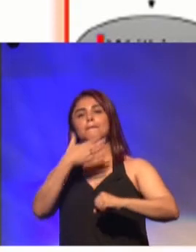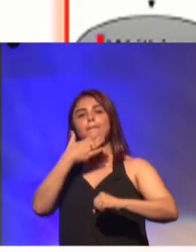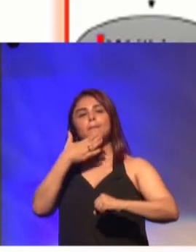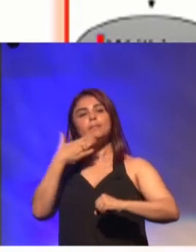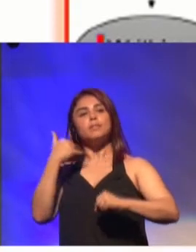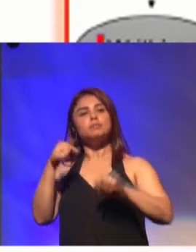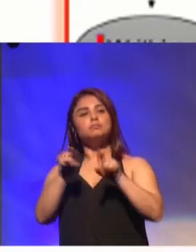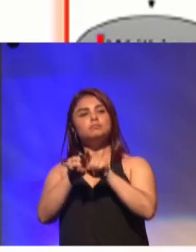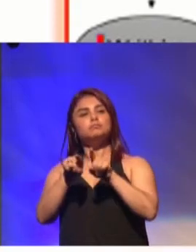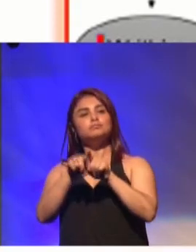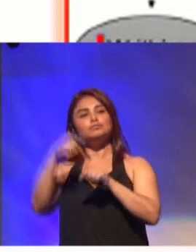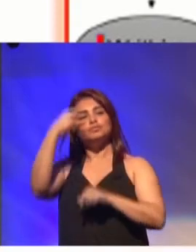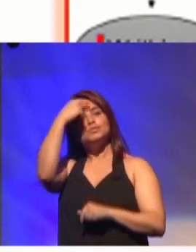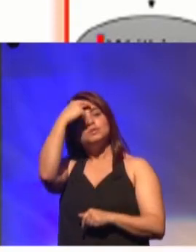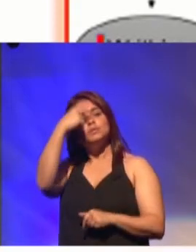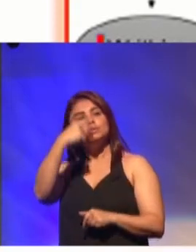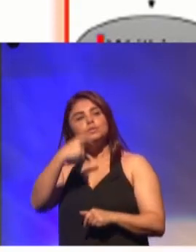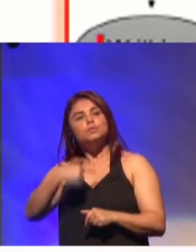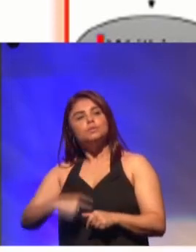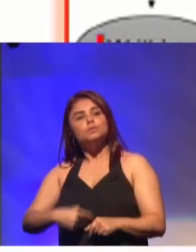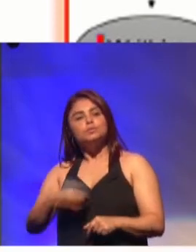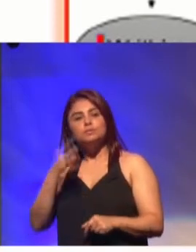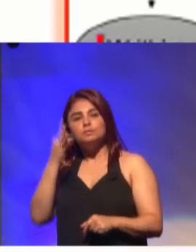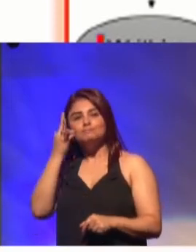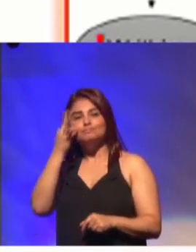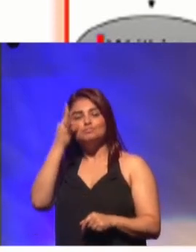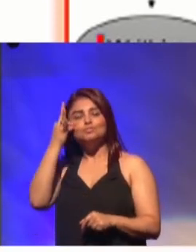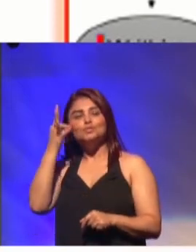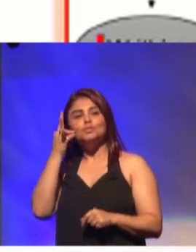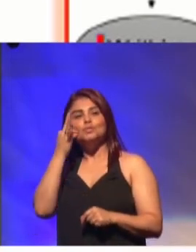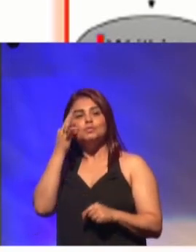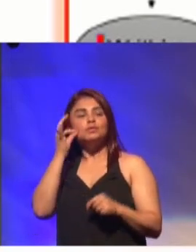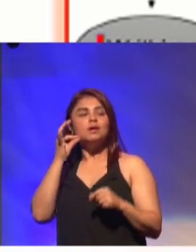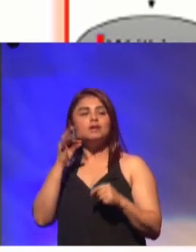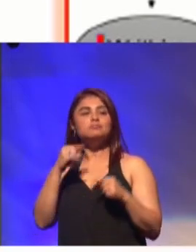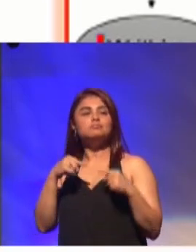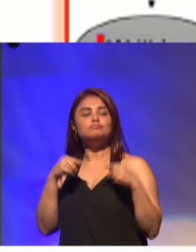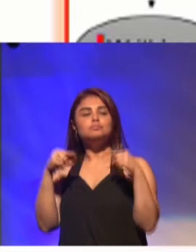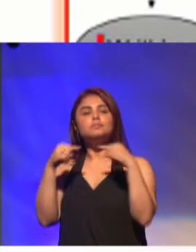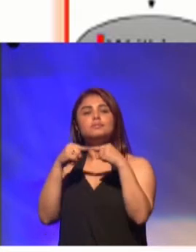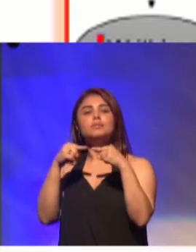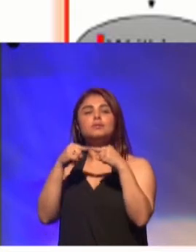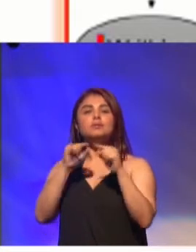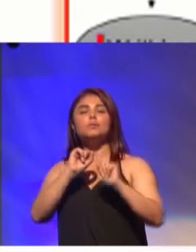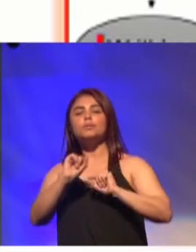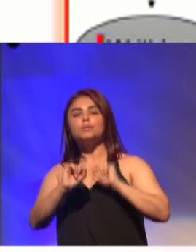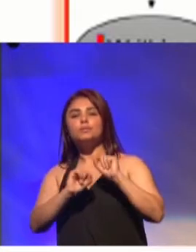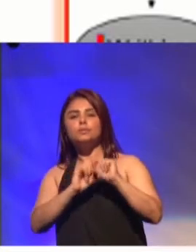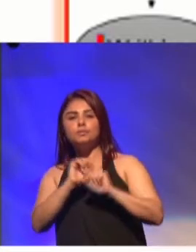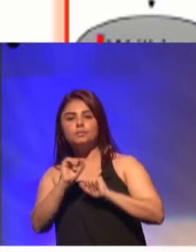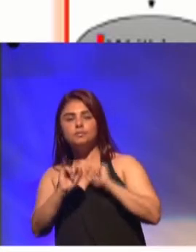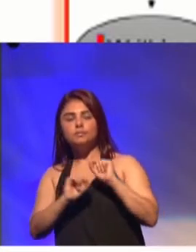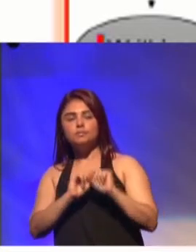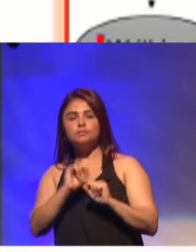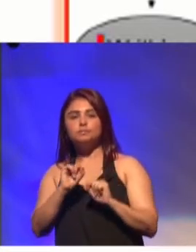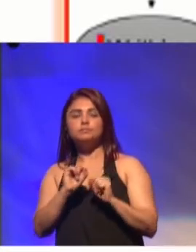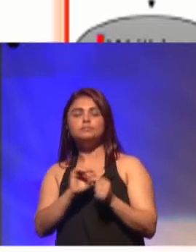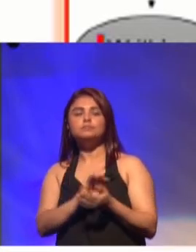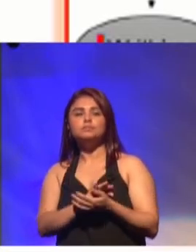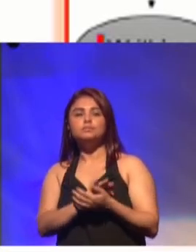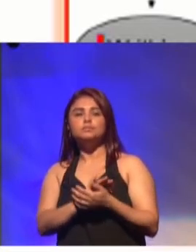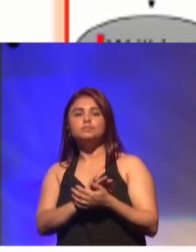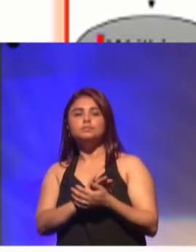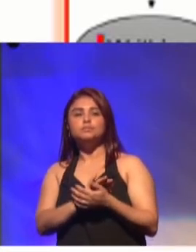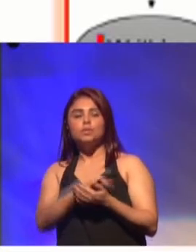comportamento do rato relacionado, do camundongo na realidade, relacionado com